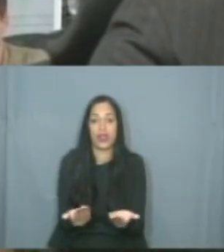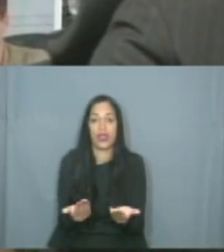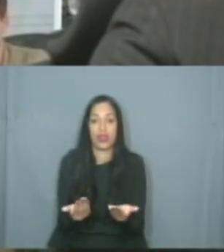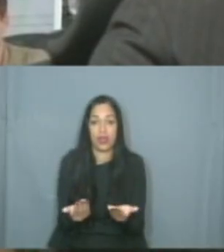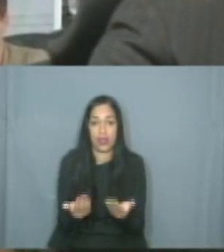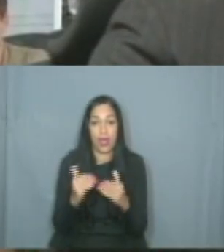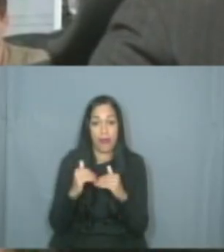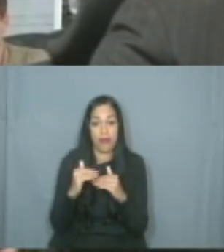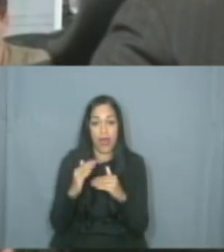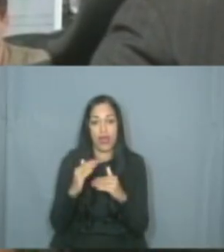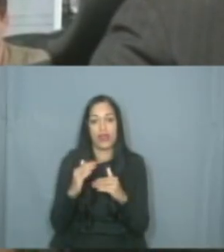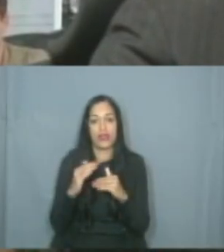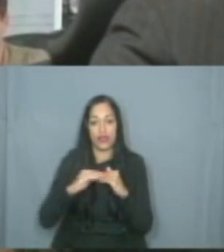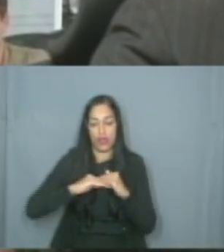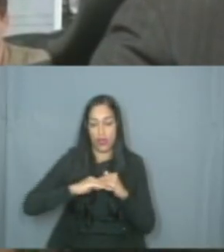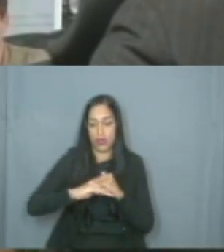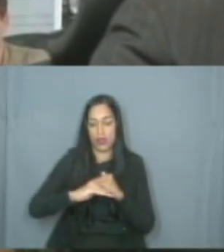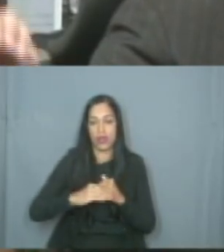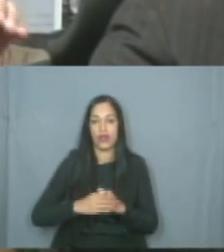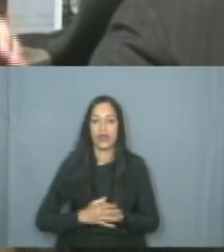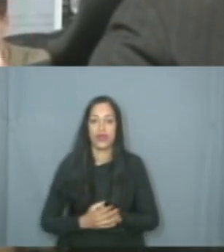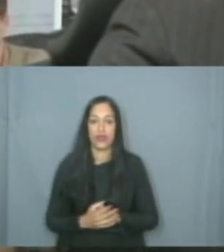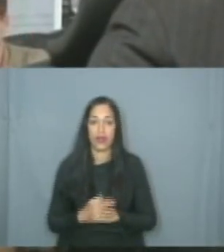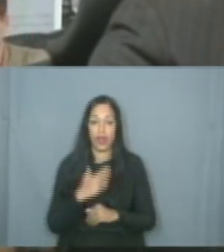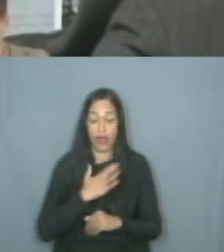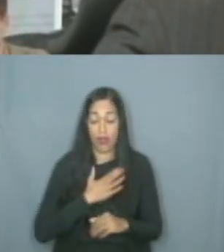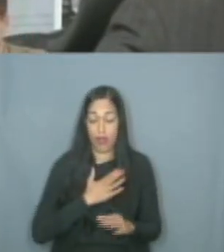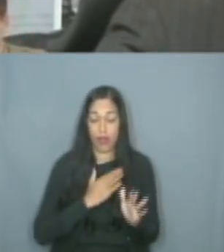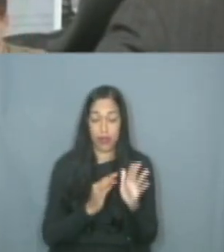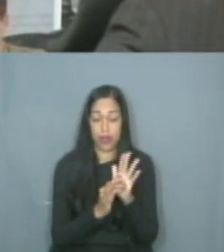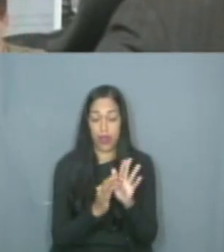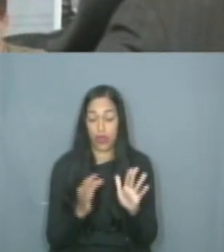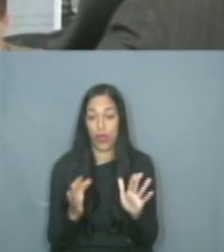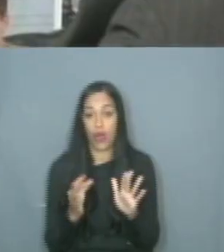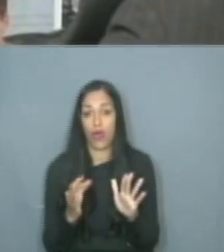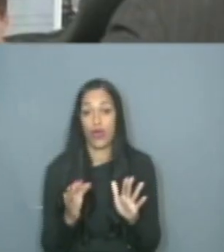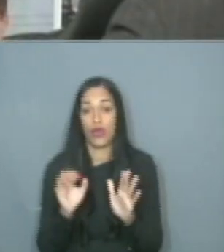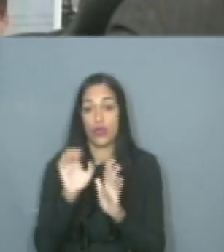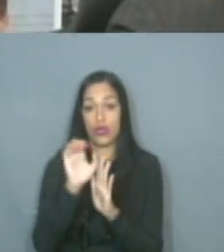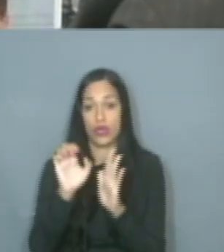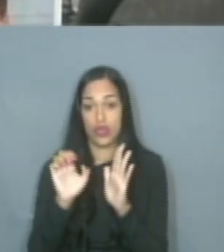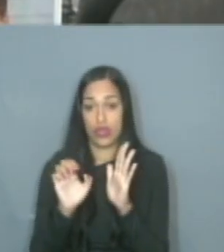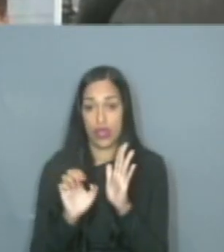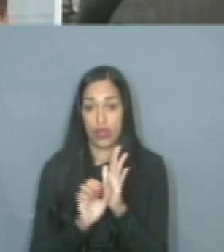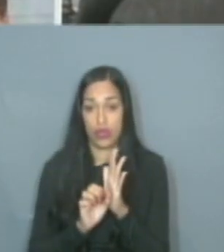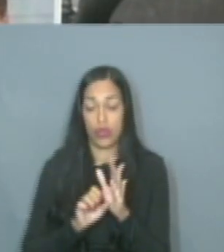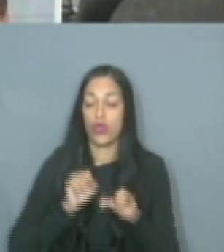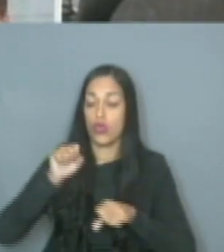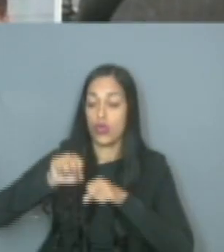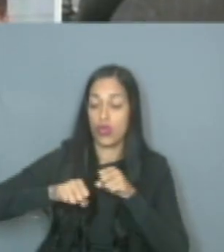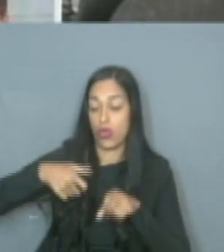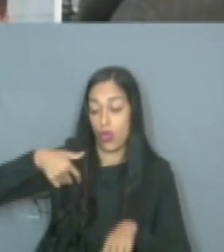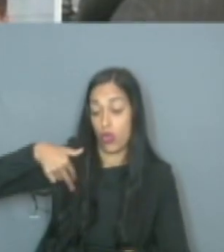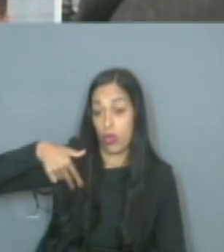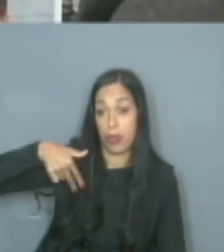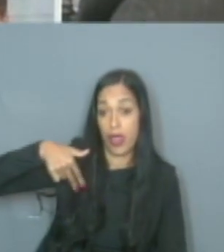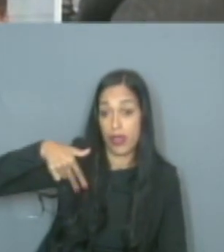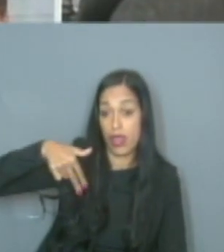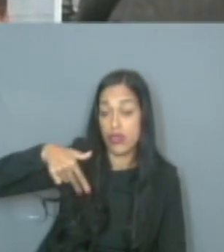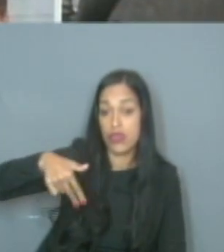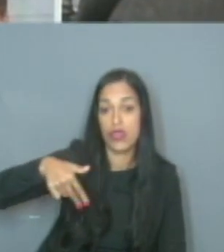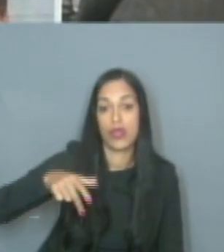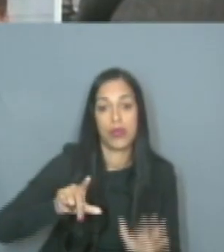mais calçadas. Eu, enquanto autor do Estatuto do Pedestre, uma lei que a